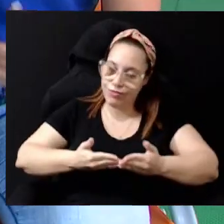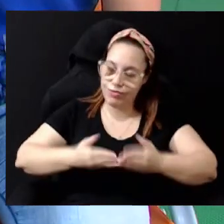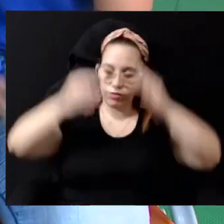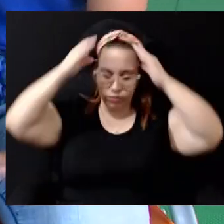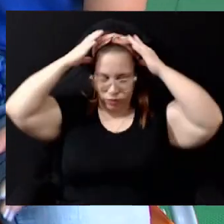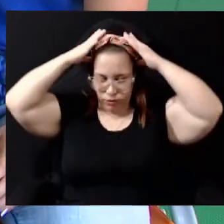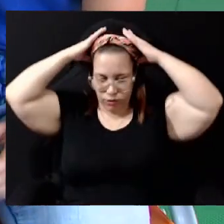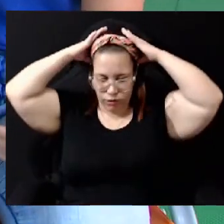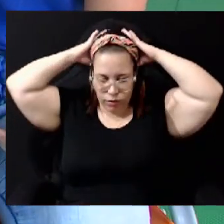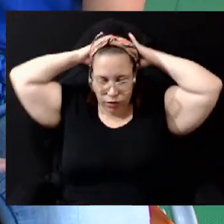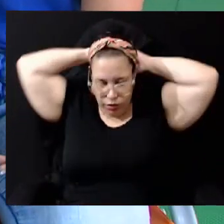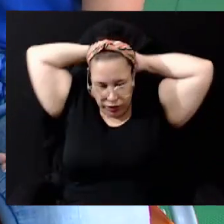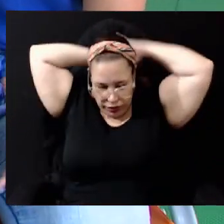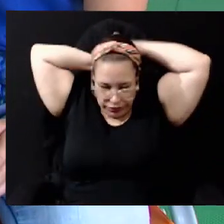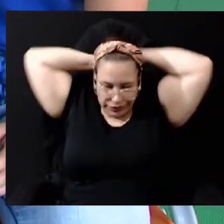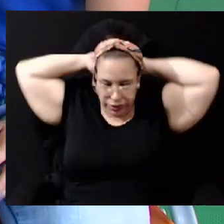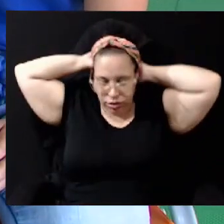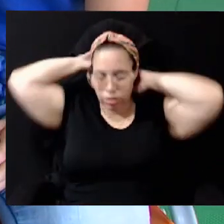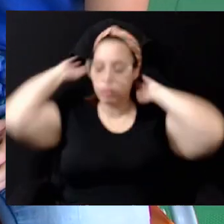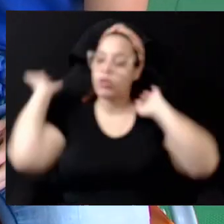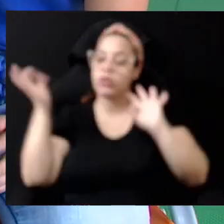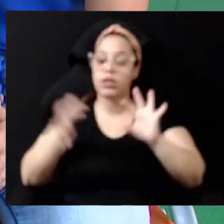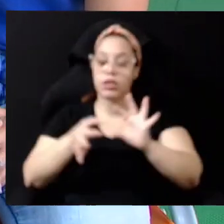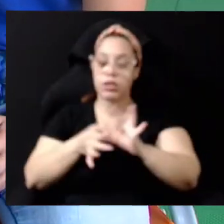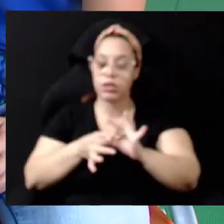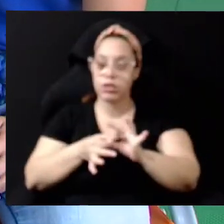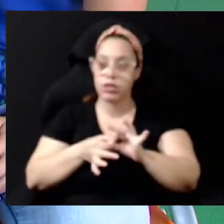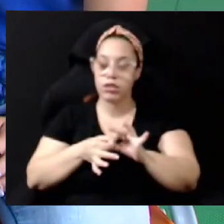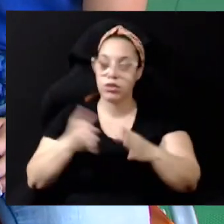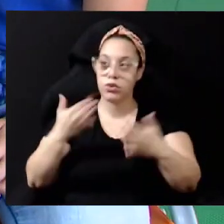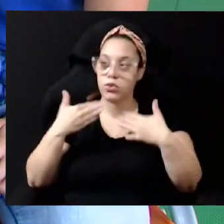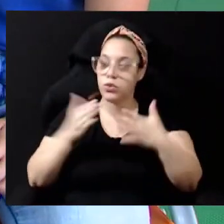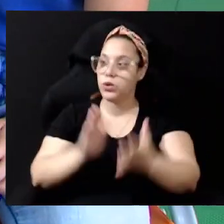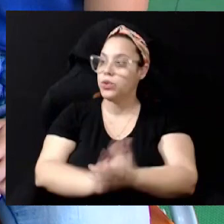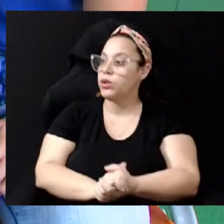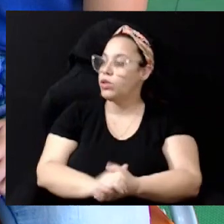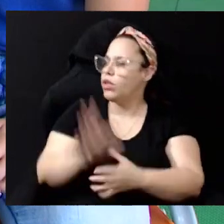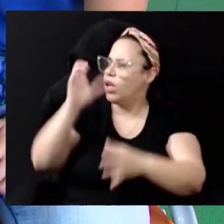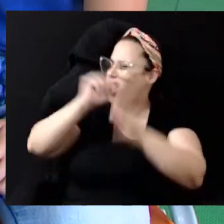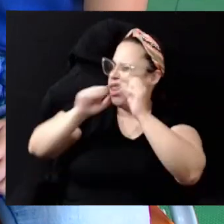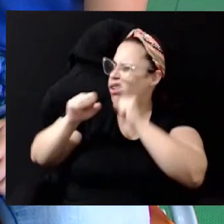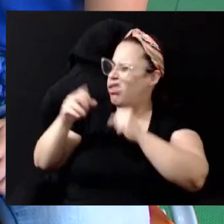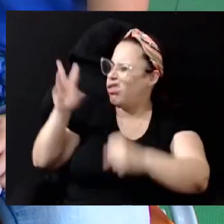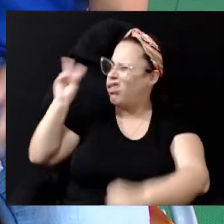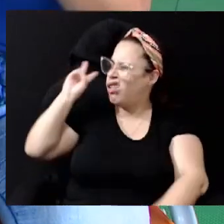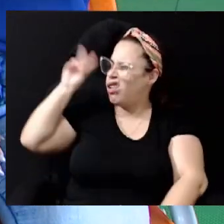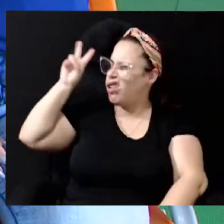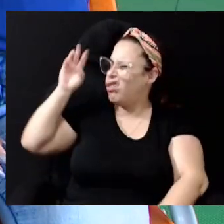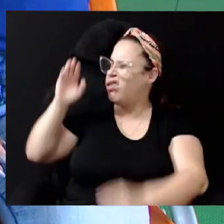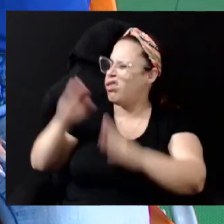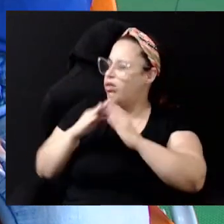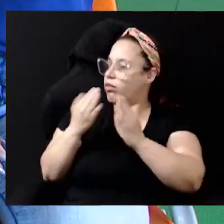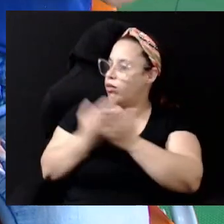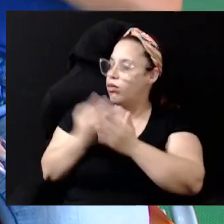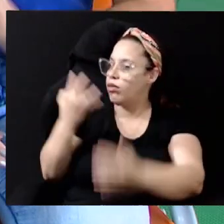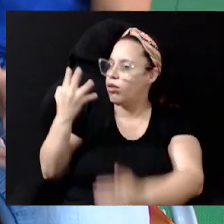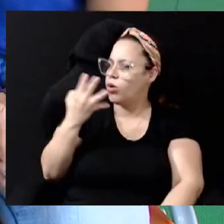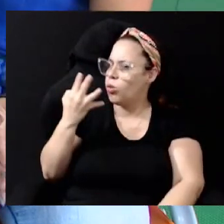muito essa questão integral do aprendizado do aluno. Bom, eu lembro que no colégio que eu estudava